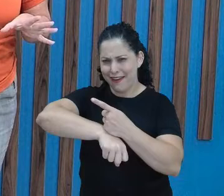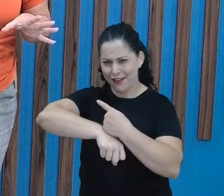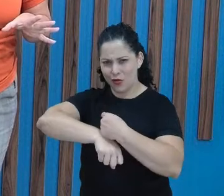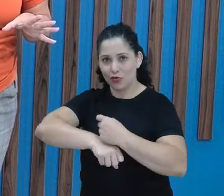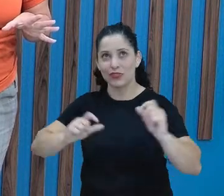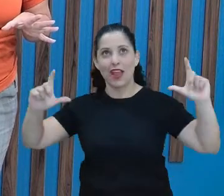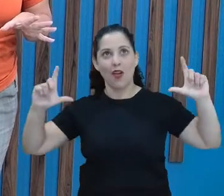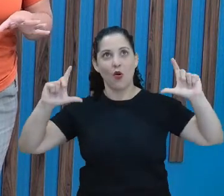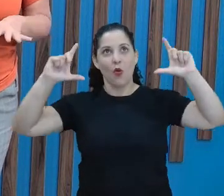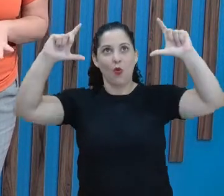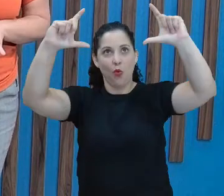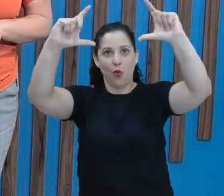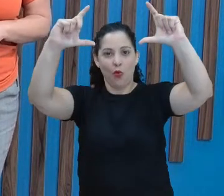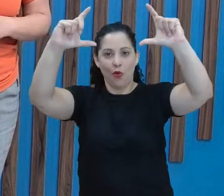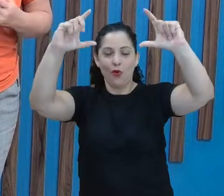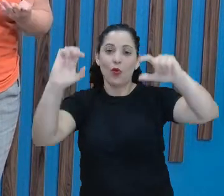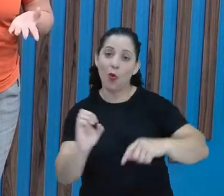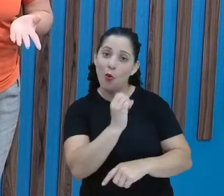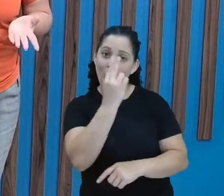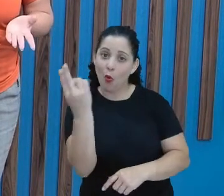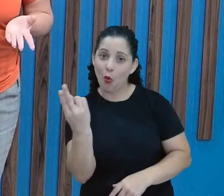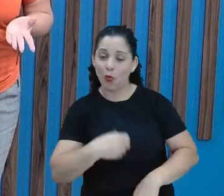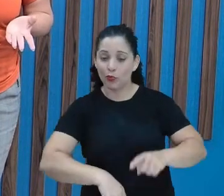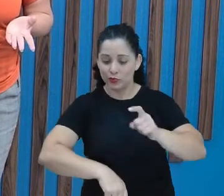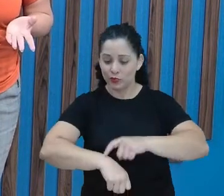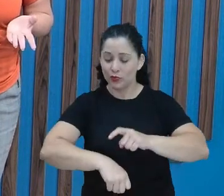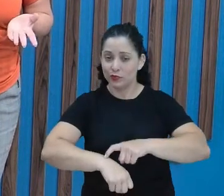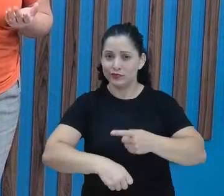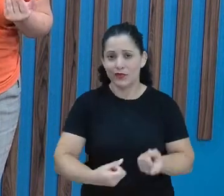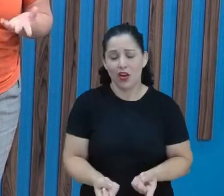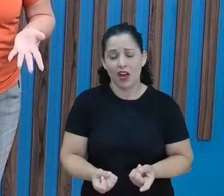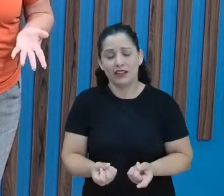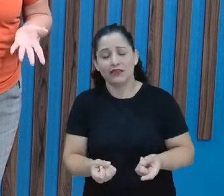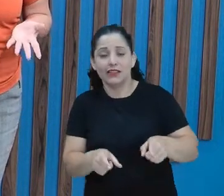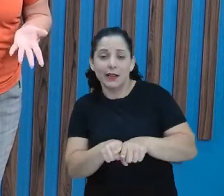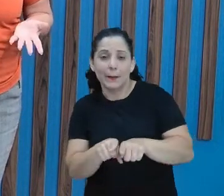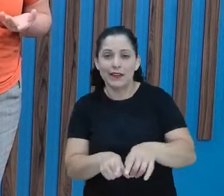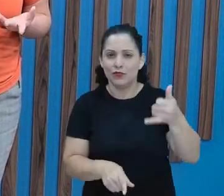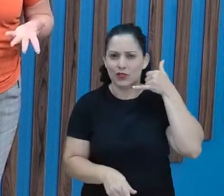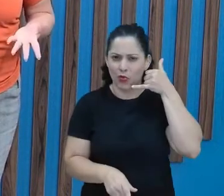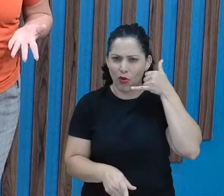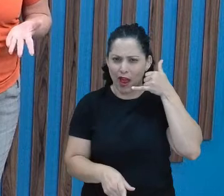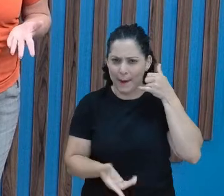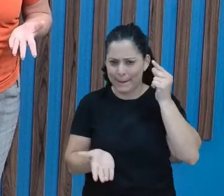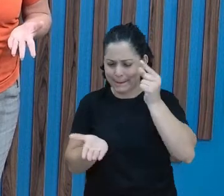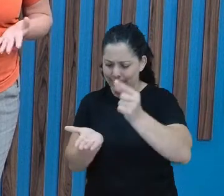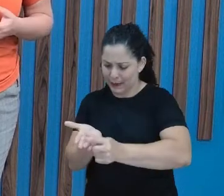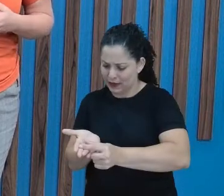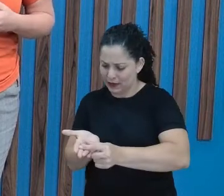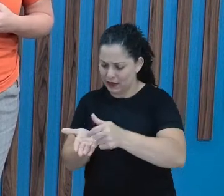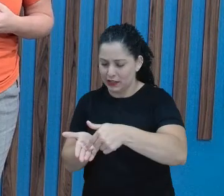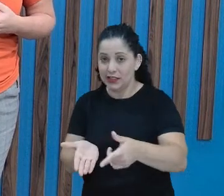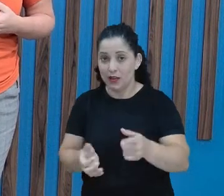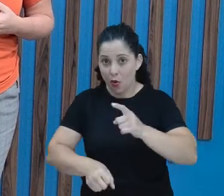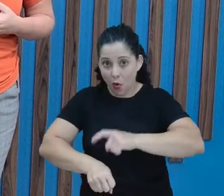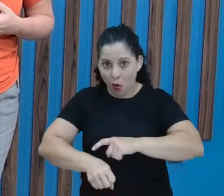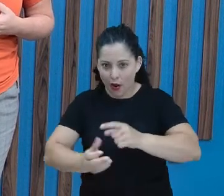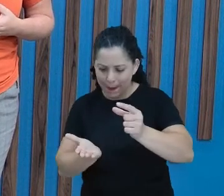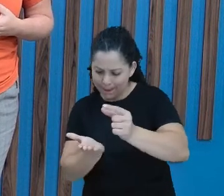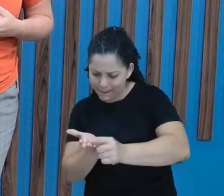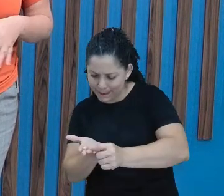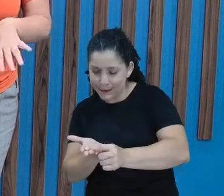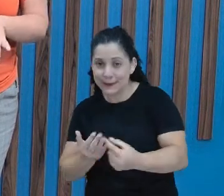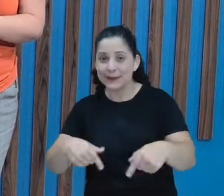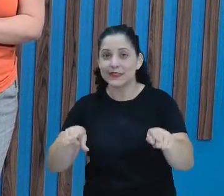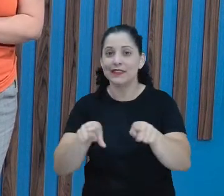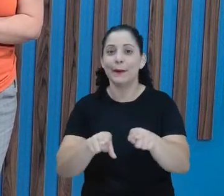de parede, ou no celular, no aparelho de celular tem um relógio e até